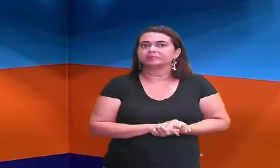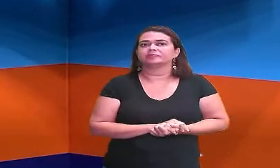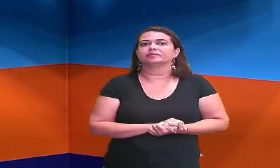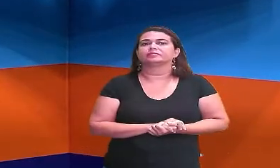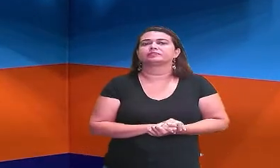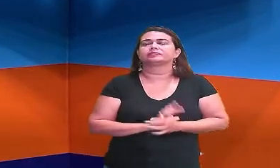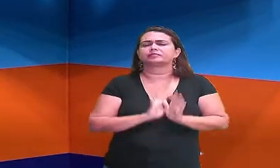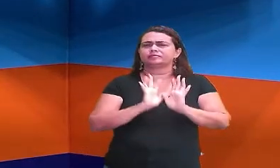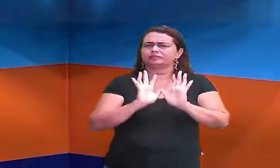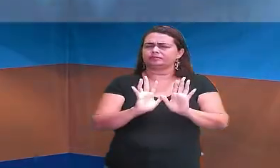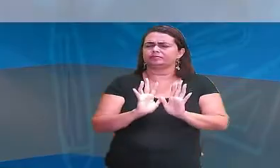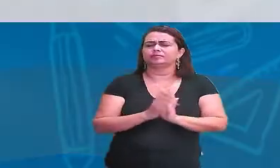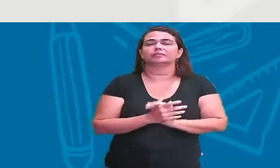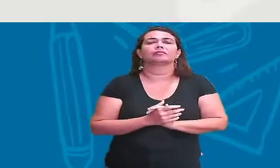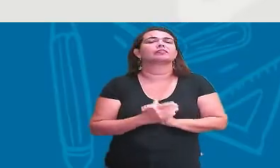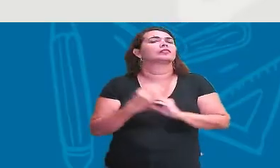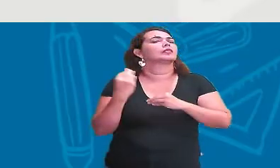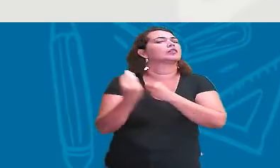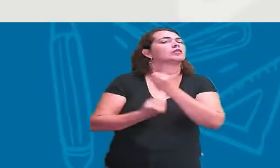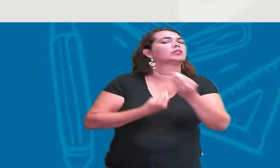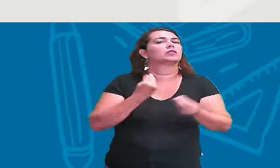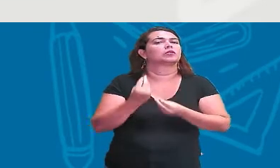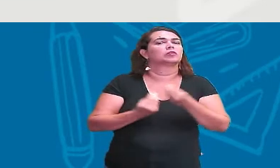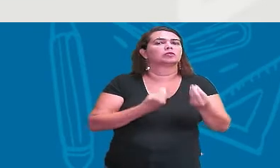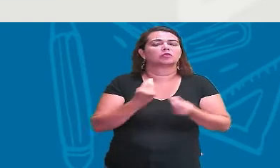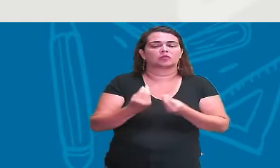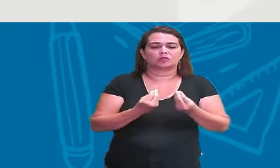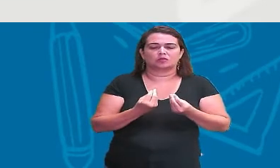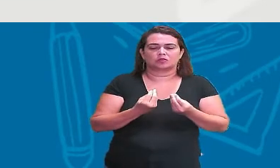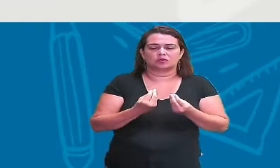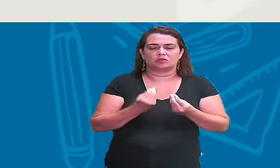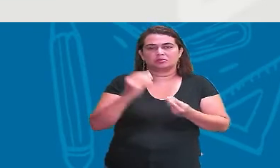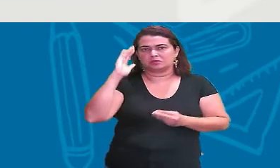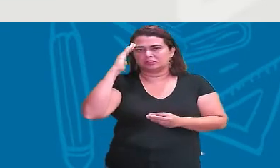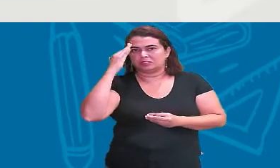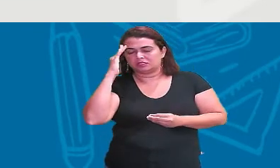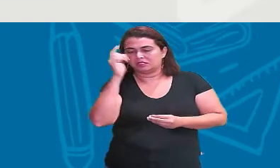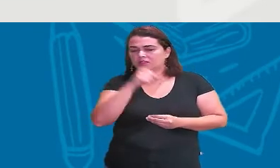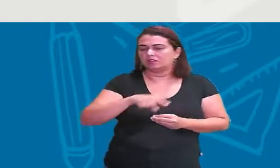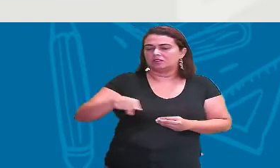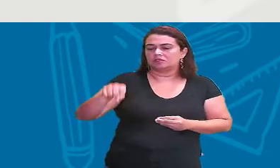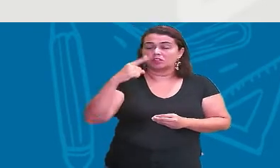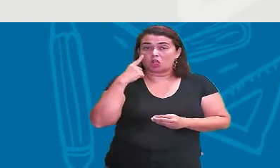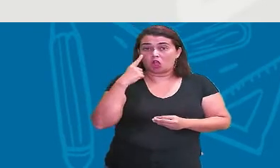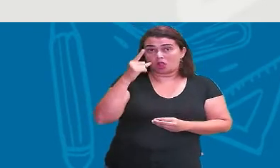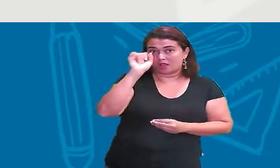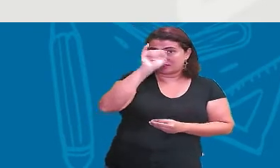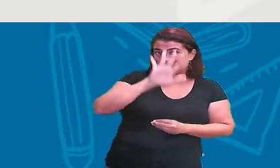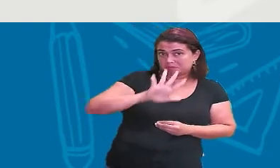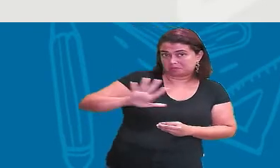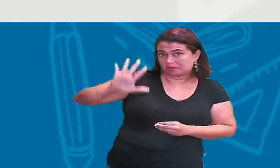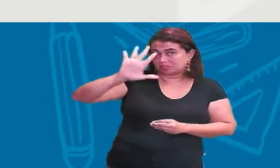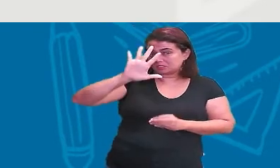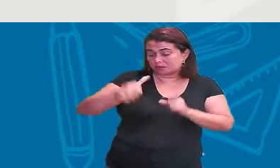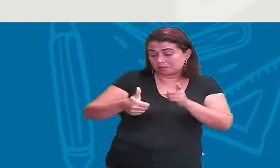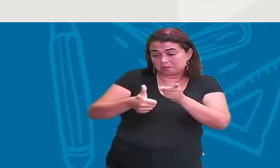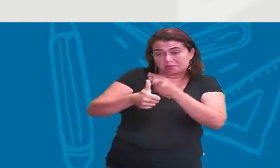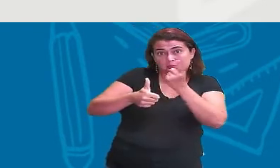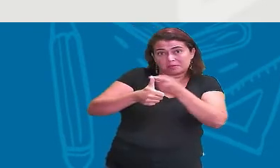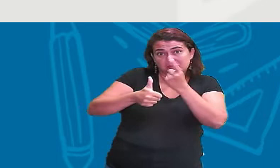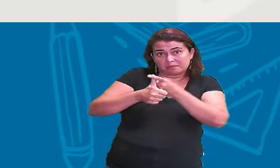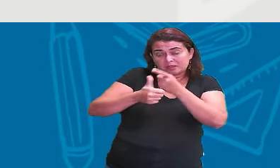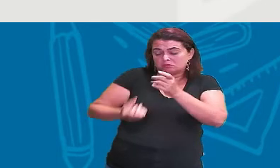de conversa, para a gente começar dialogando um pouquinho, o que vocês acham? O que se formou primeiro? A